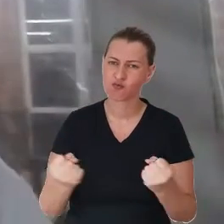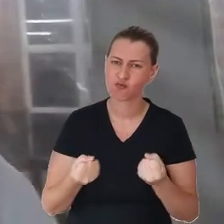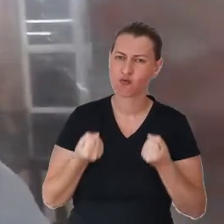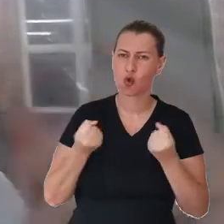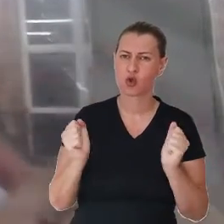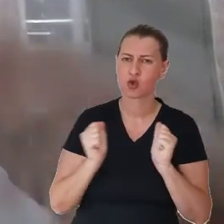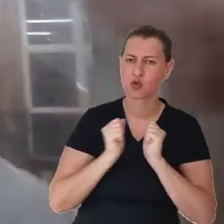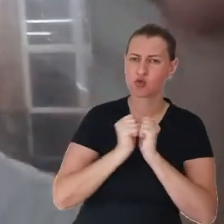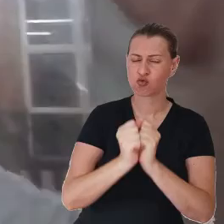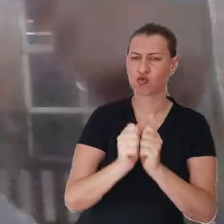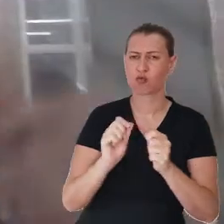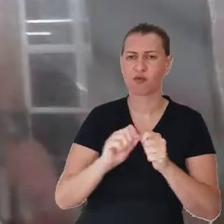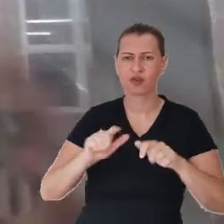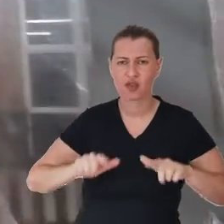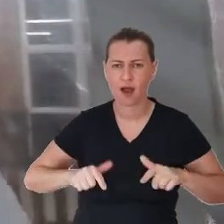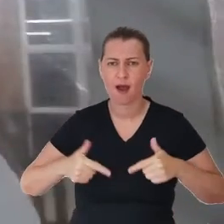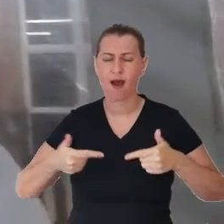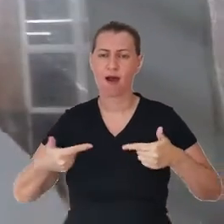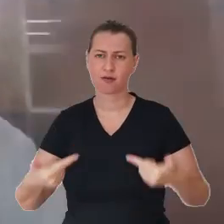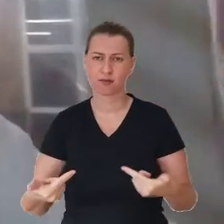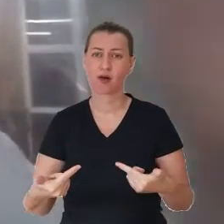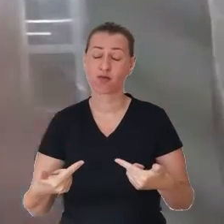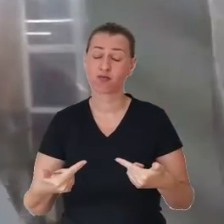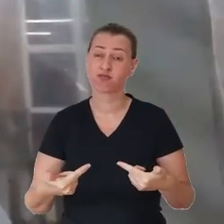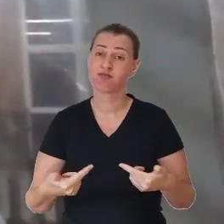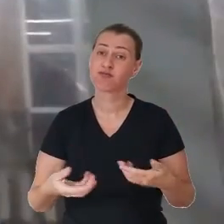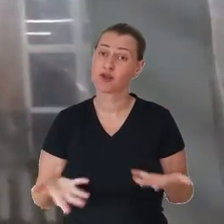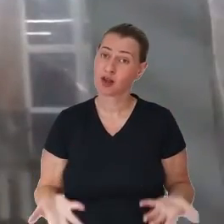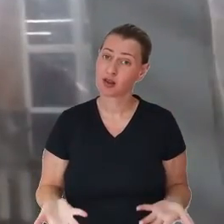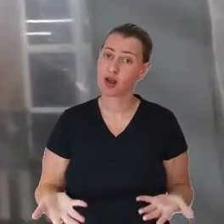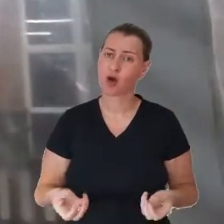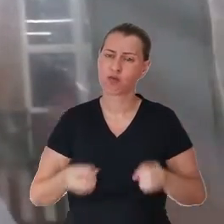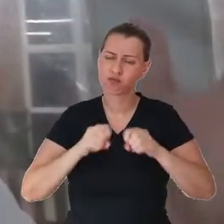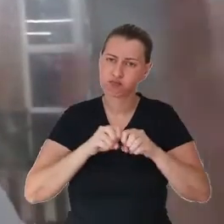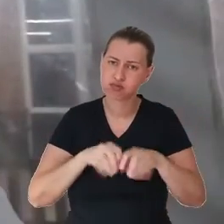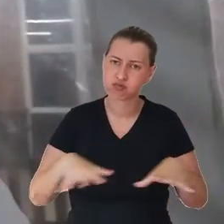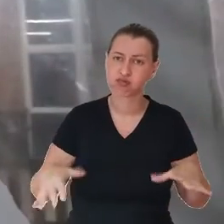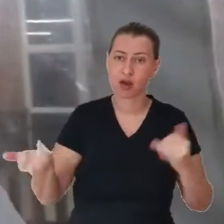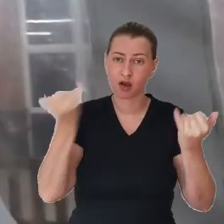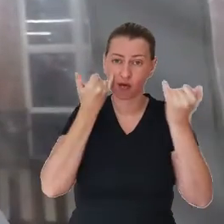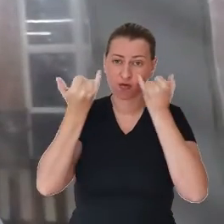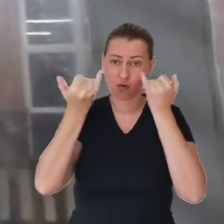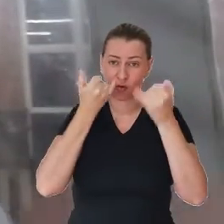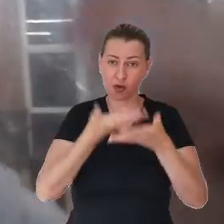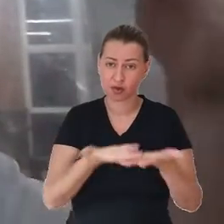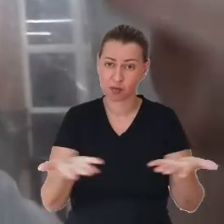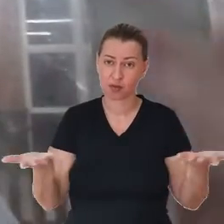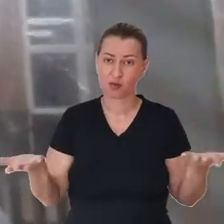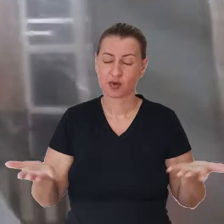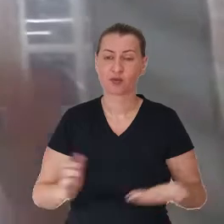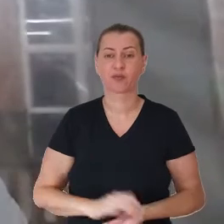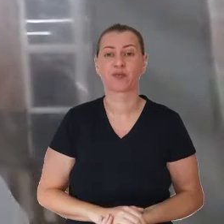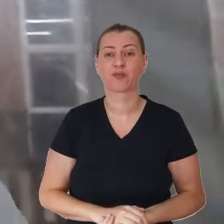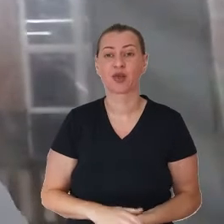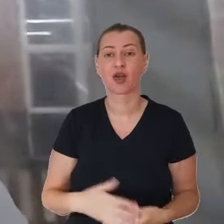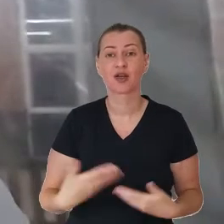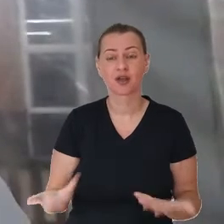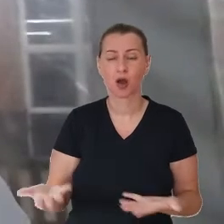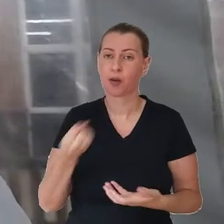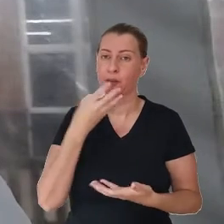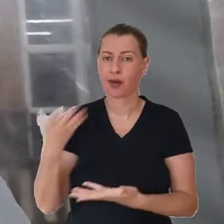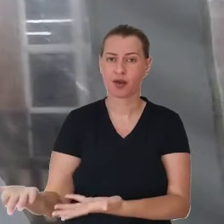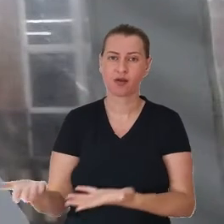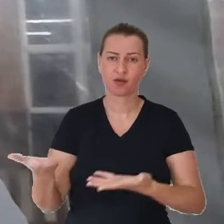prevenção, formação em saúde, educação, para poder levar informação a todas as pessoas. Então, sejam